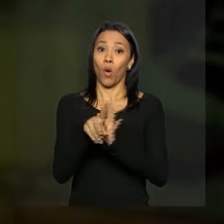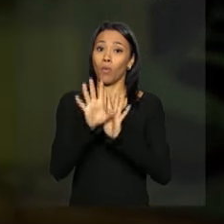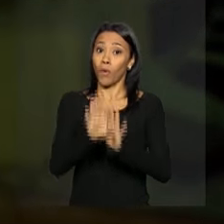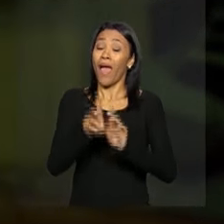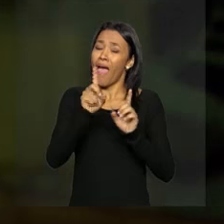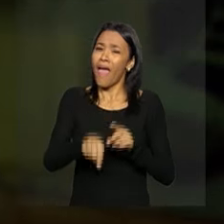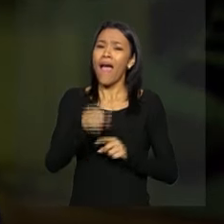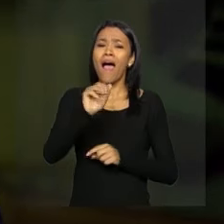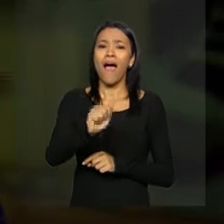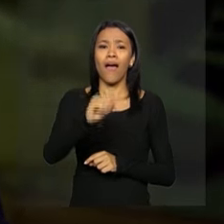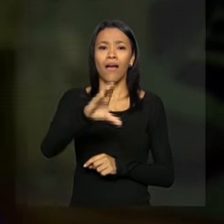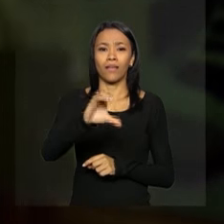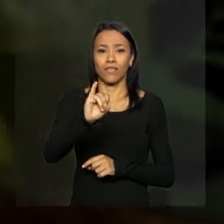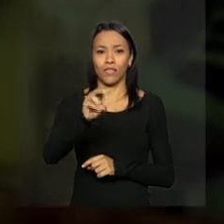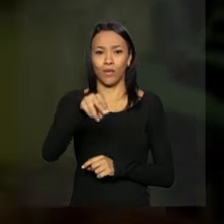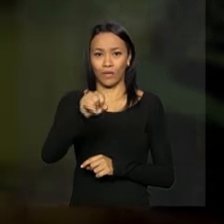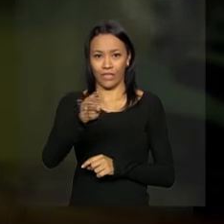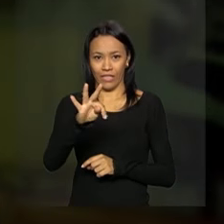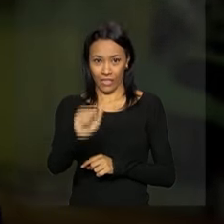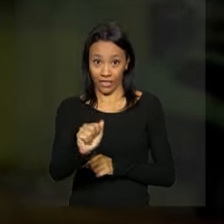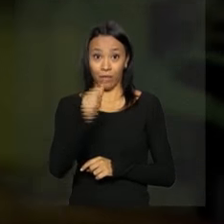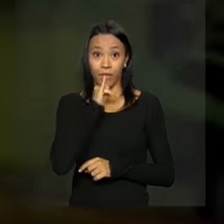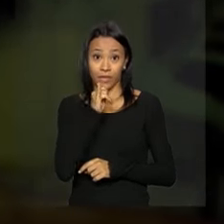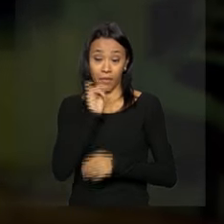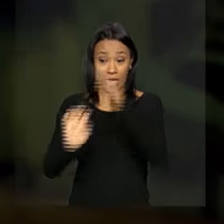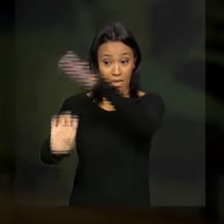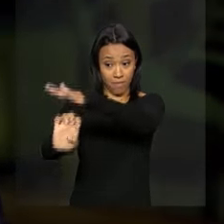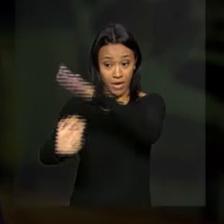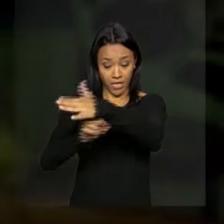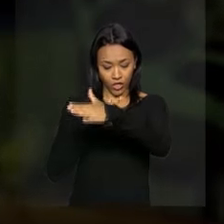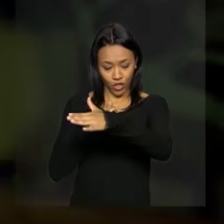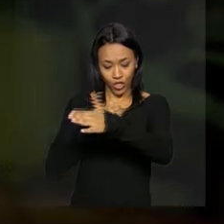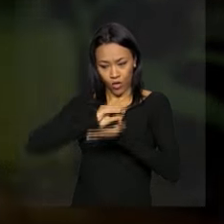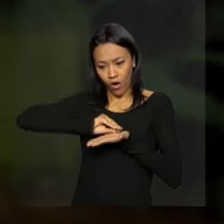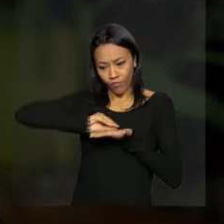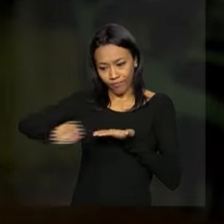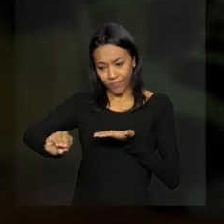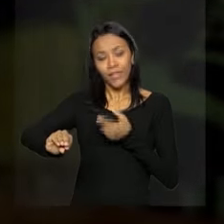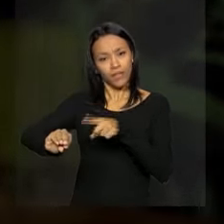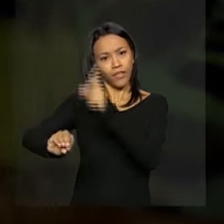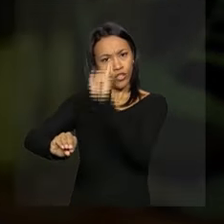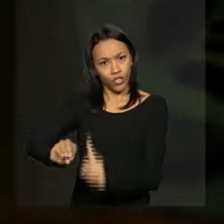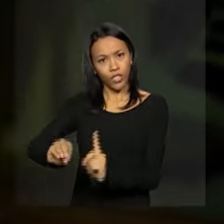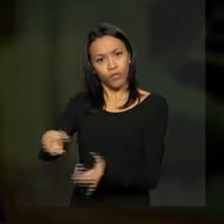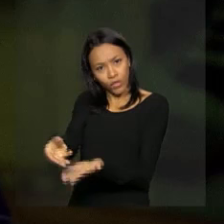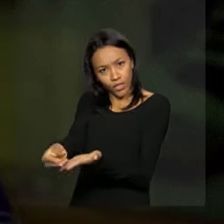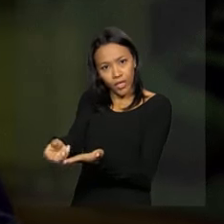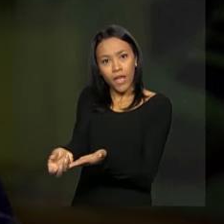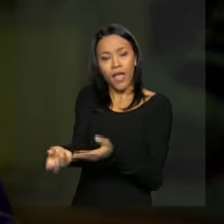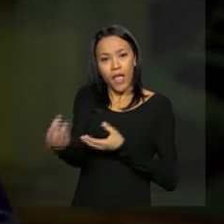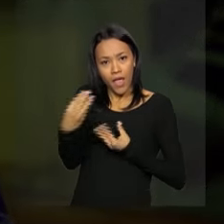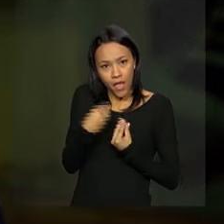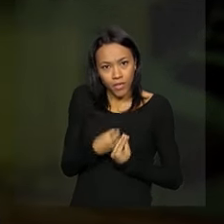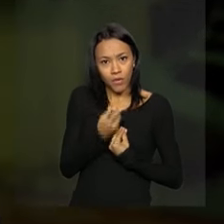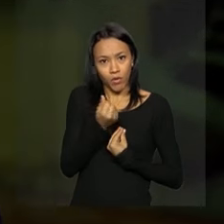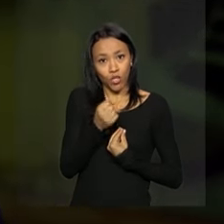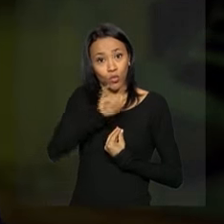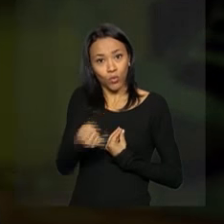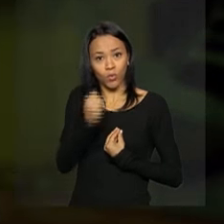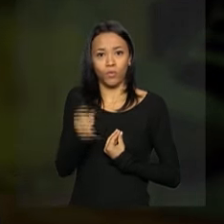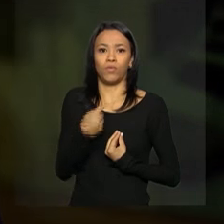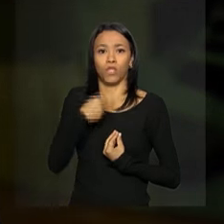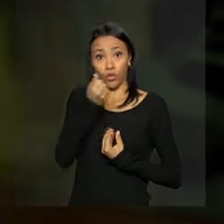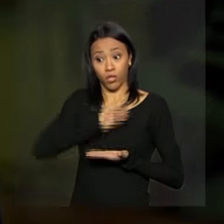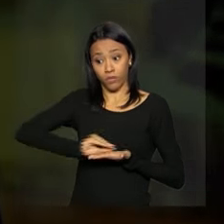ou acionistas que financiam a empresa com recursos próprios e têm o direito de receber juros sobre o valor investido na empresa.